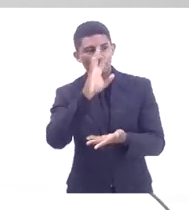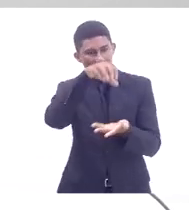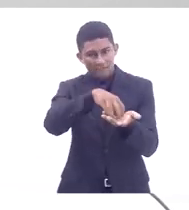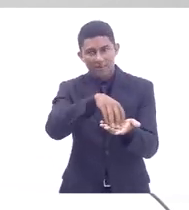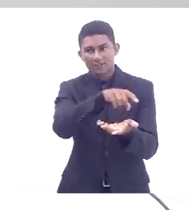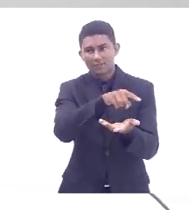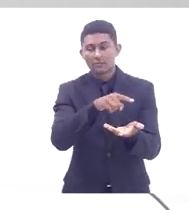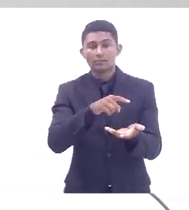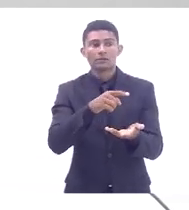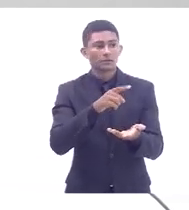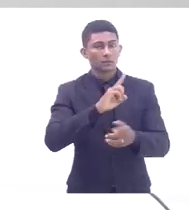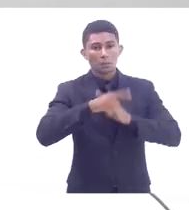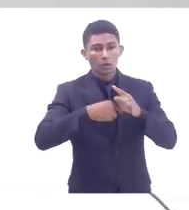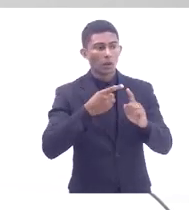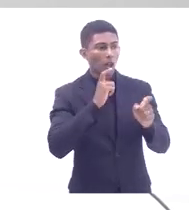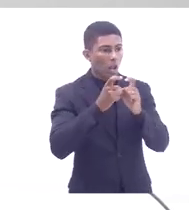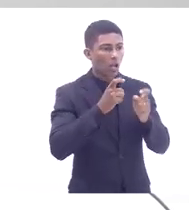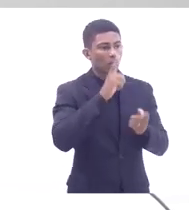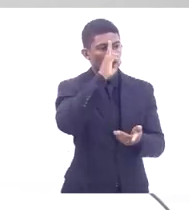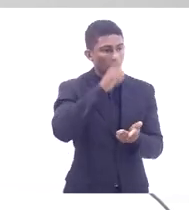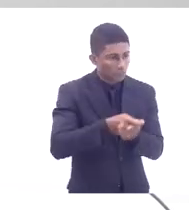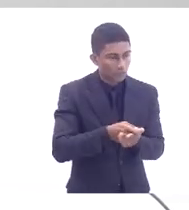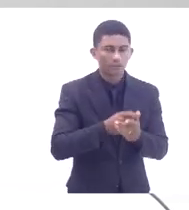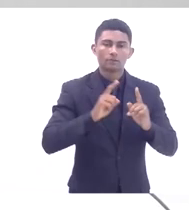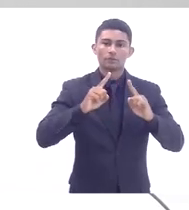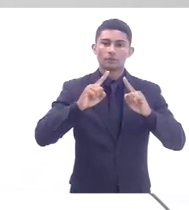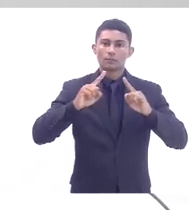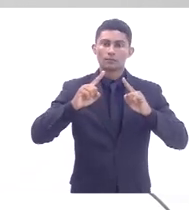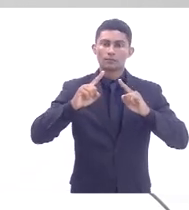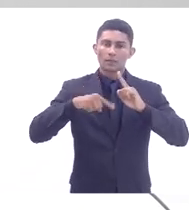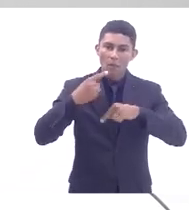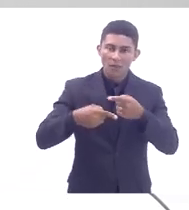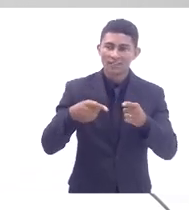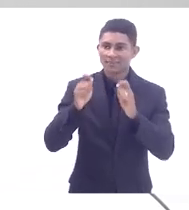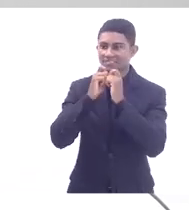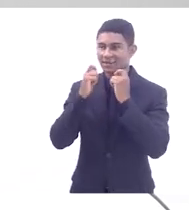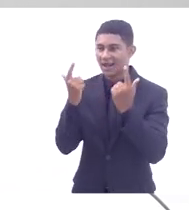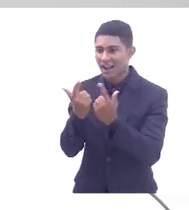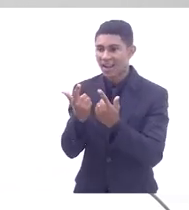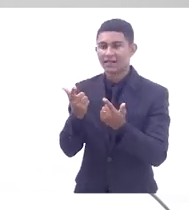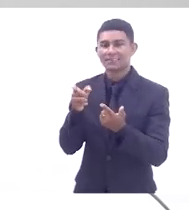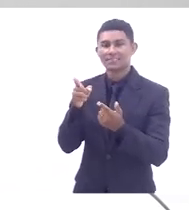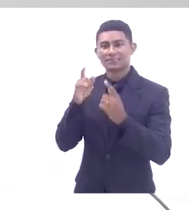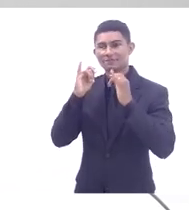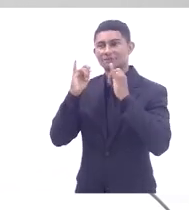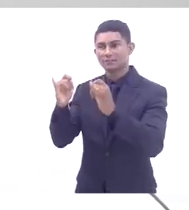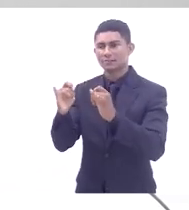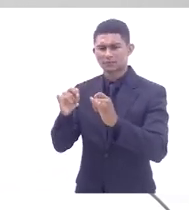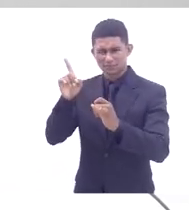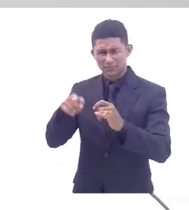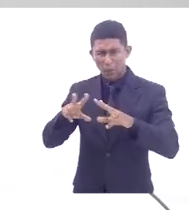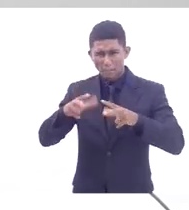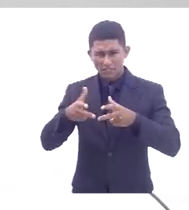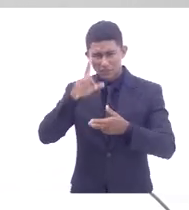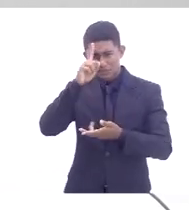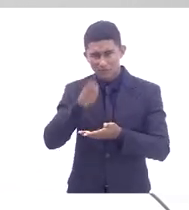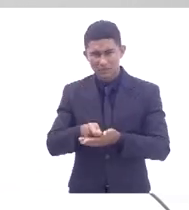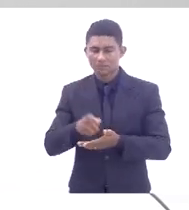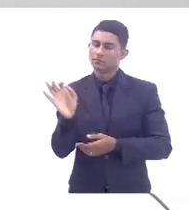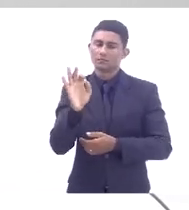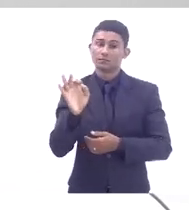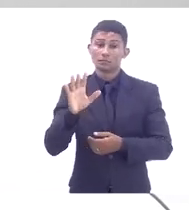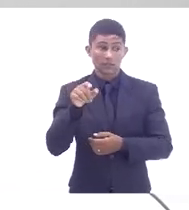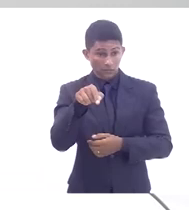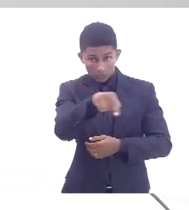e comunicar essa decisão na mesma Flávio ao plenário na verdade não é que não são as pessoas que decidem É bom que se diga em comissões